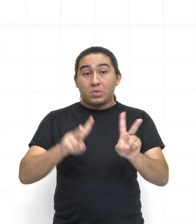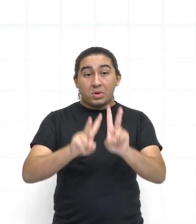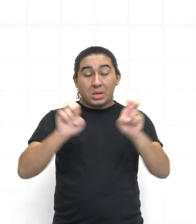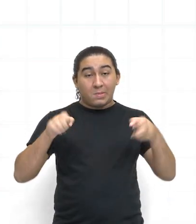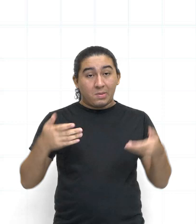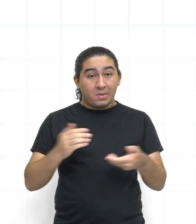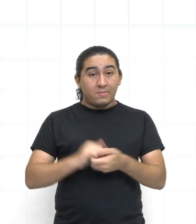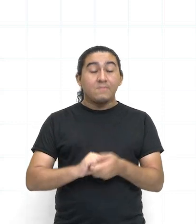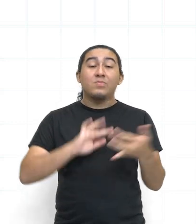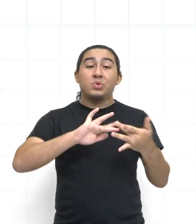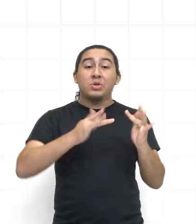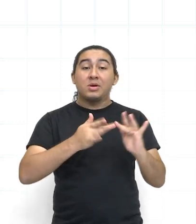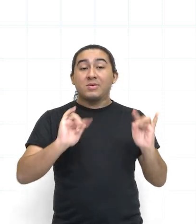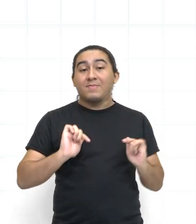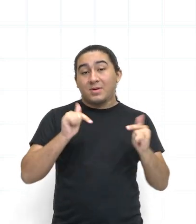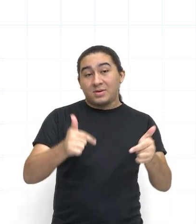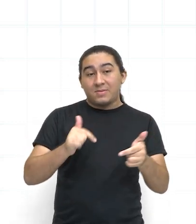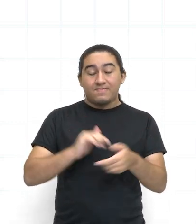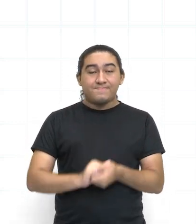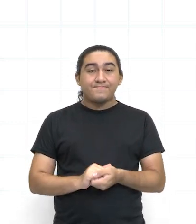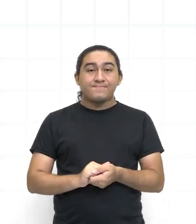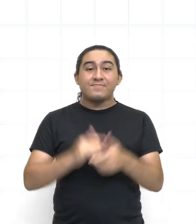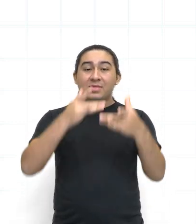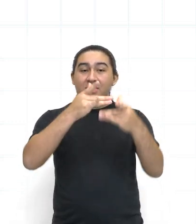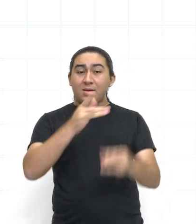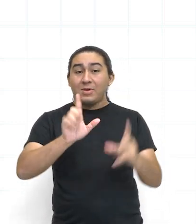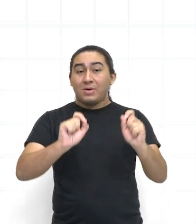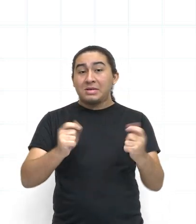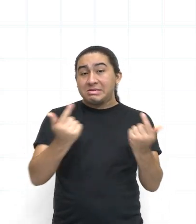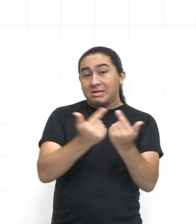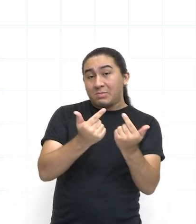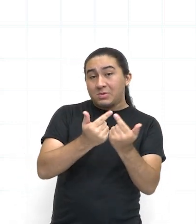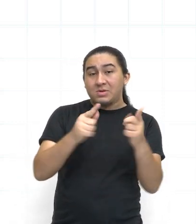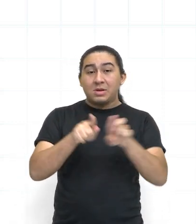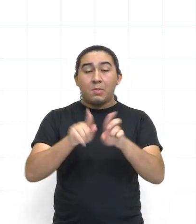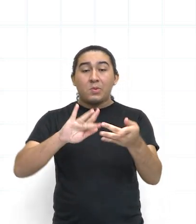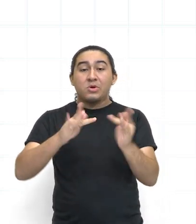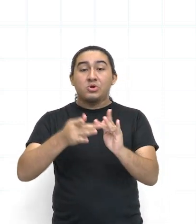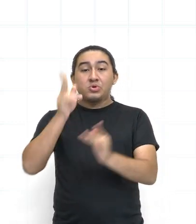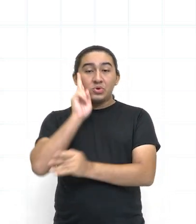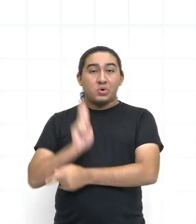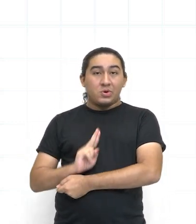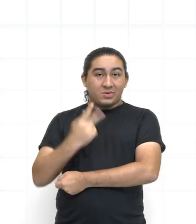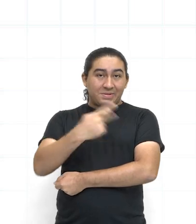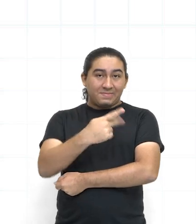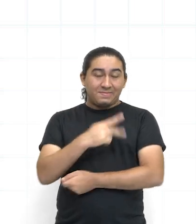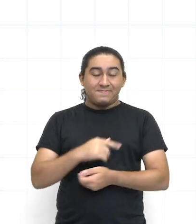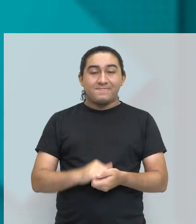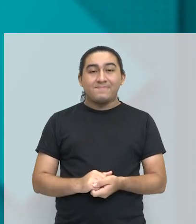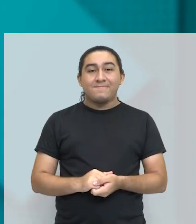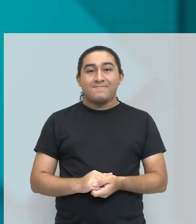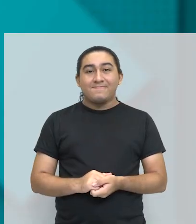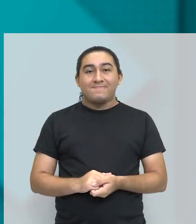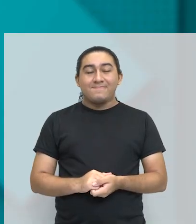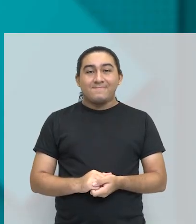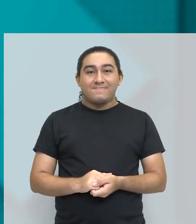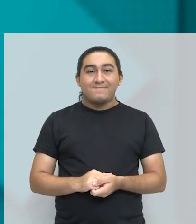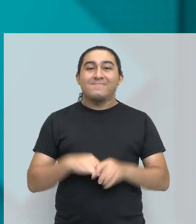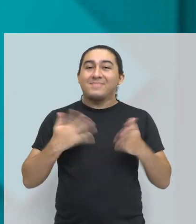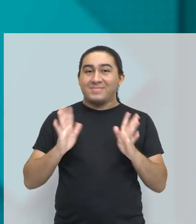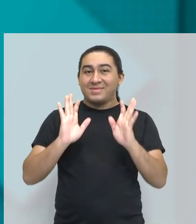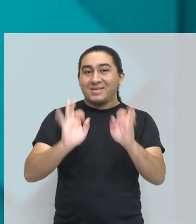de conhecimento, contextos e práticas. Detalhamento, o Teatro Amazonas em seu contexto